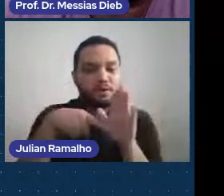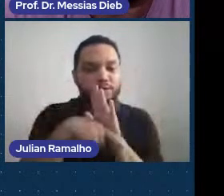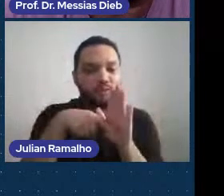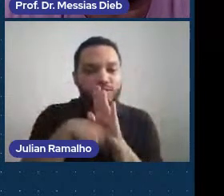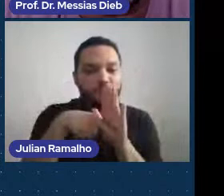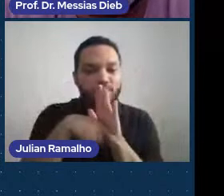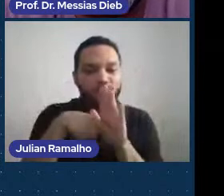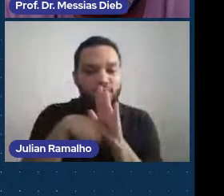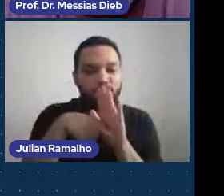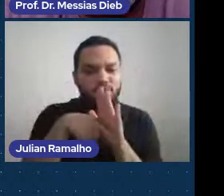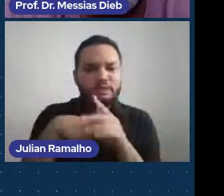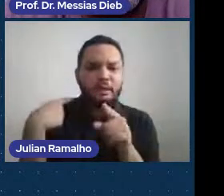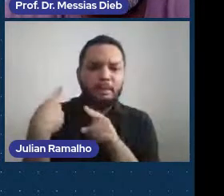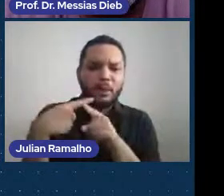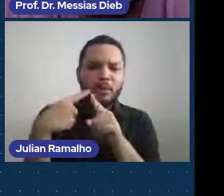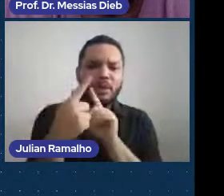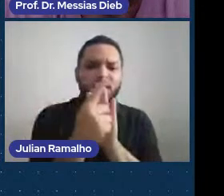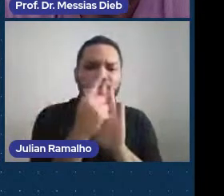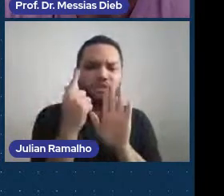demandado esse gênero, né?